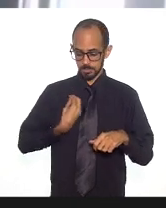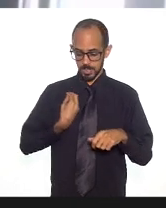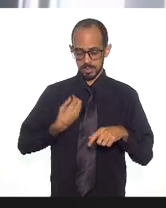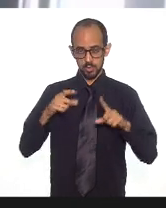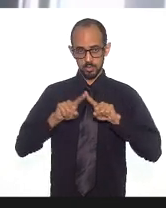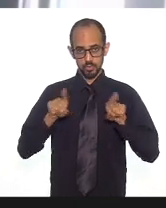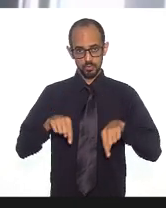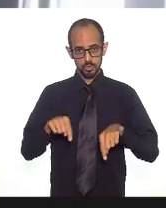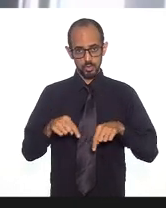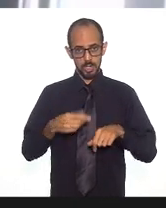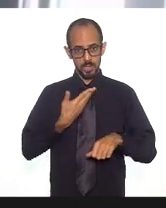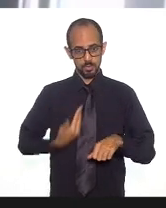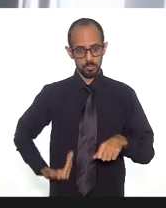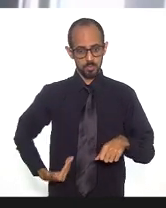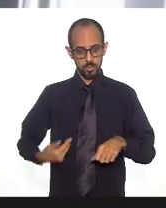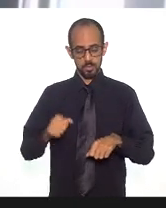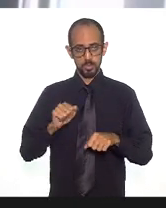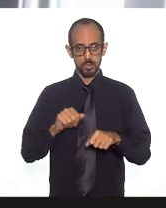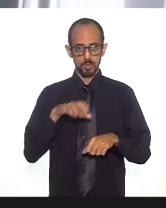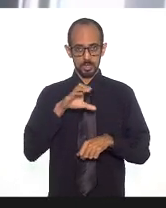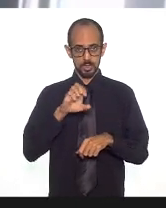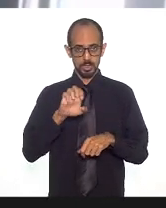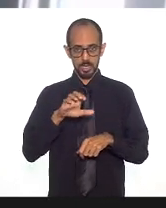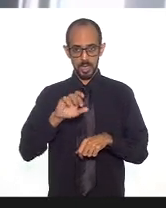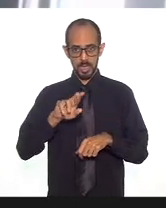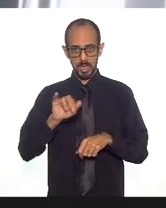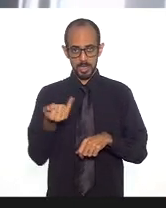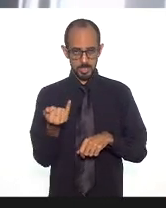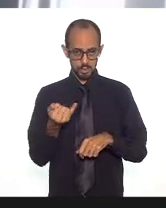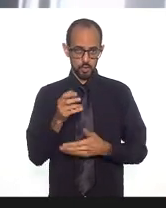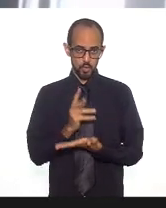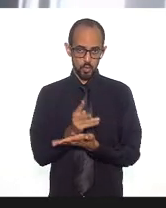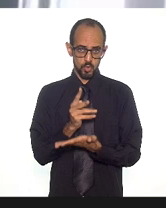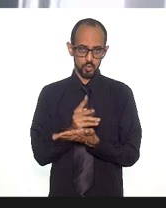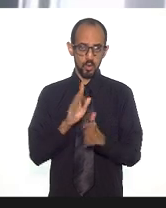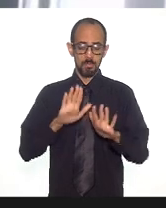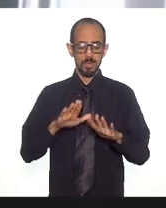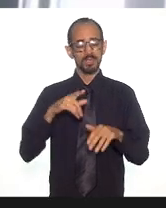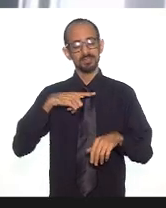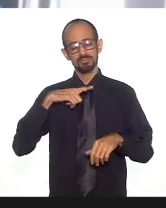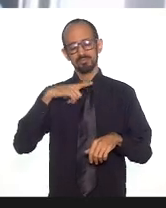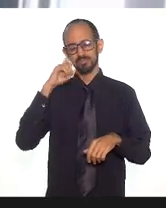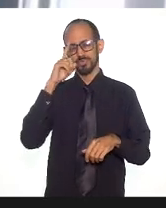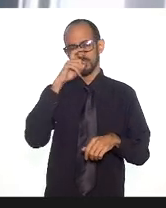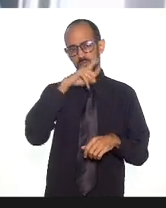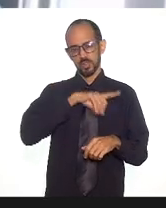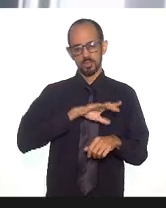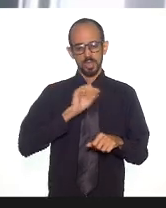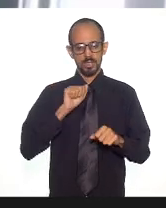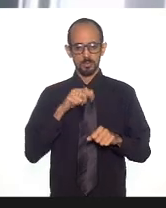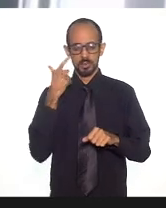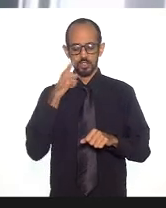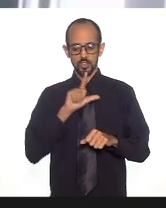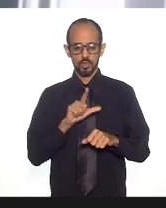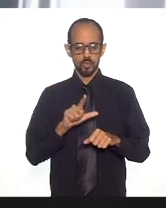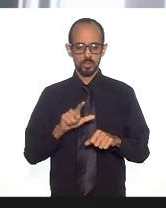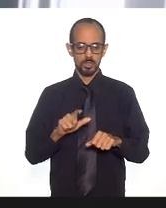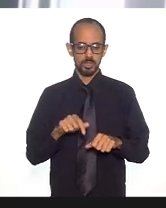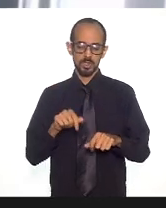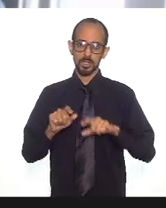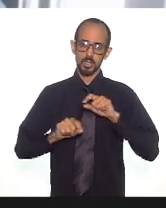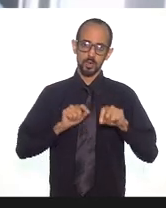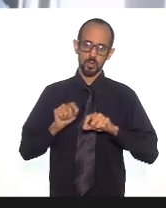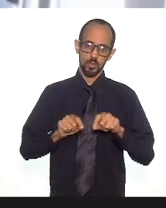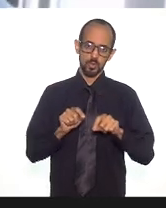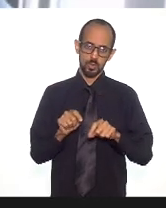Conselho Superior da Fundação CCERG. A lei está em vigor, mas ainda há dificuldades, e trataremos disso também aqui, para que ela